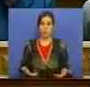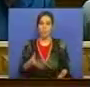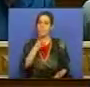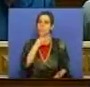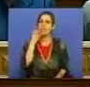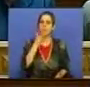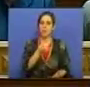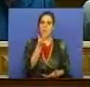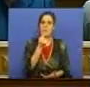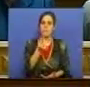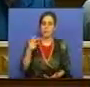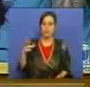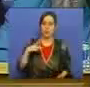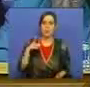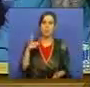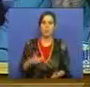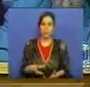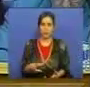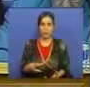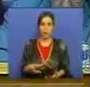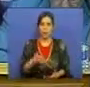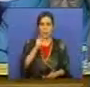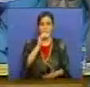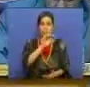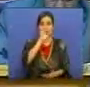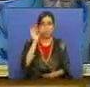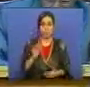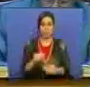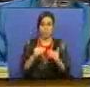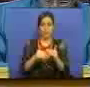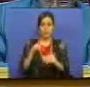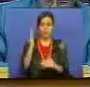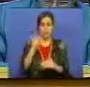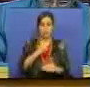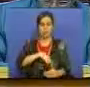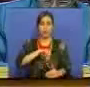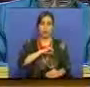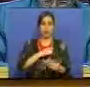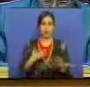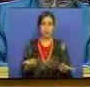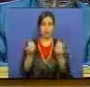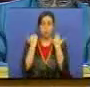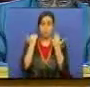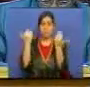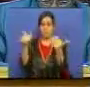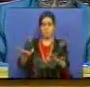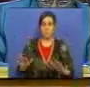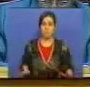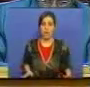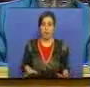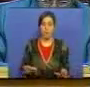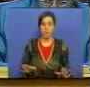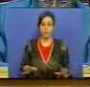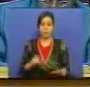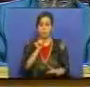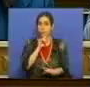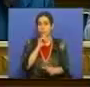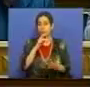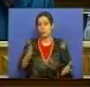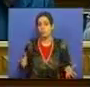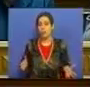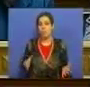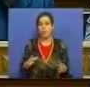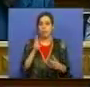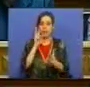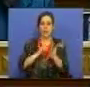Referiu que os preços em Portugal são 30% acima da Espanha, é uma informação que está errada, possivelmente